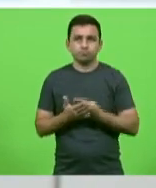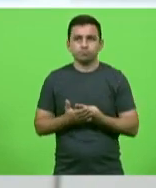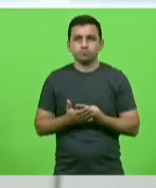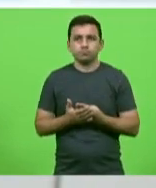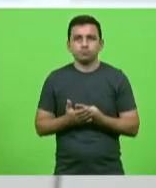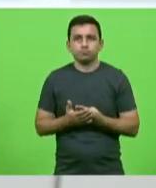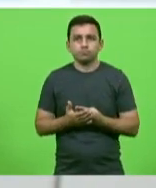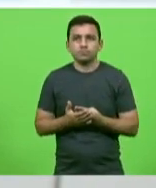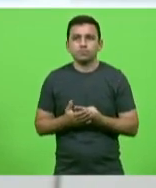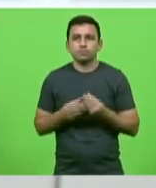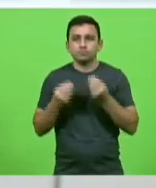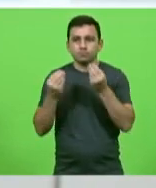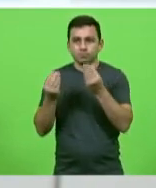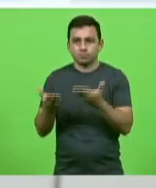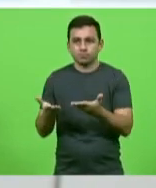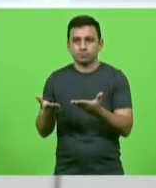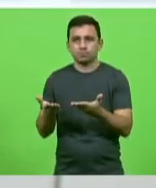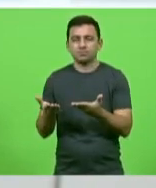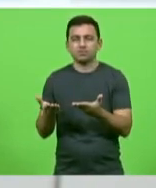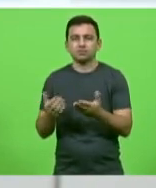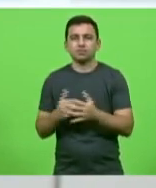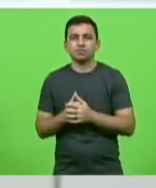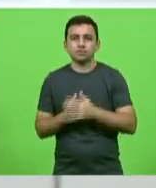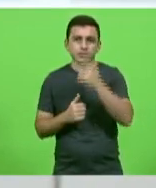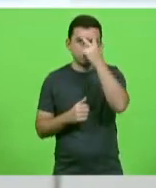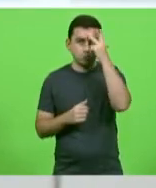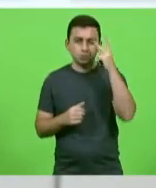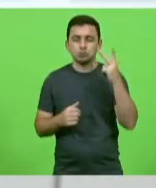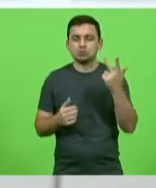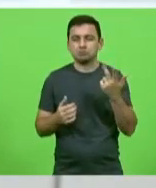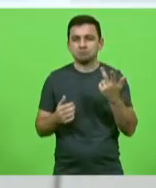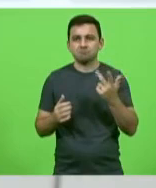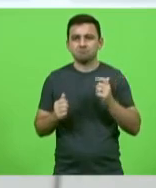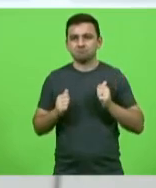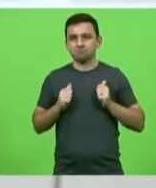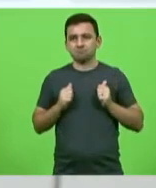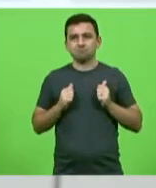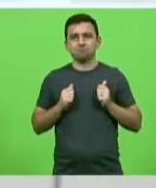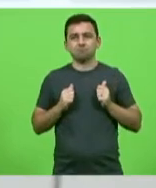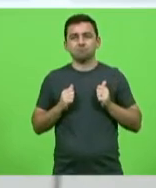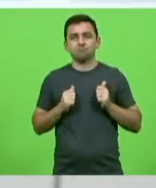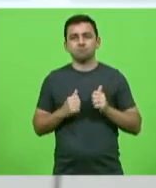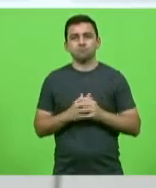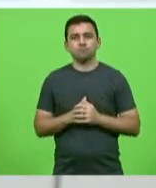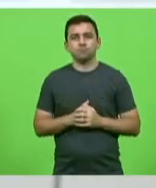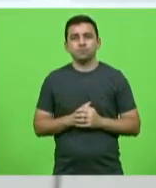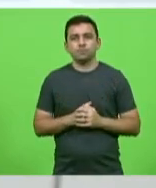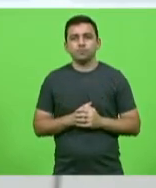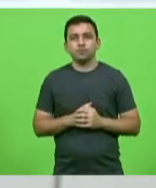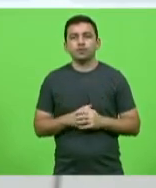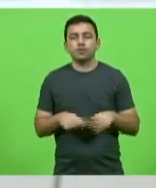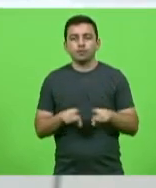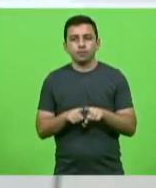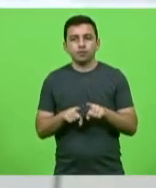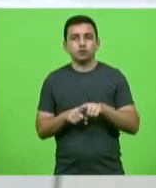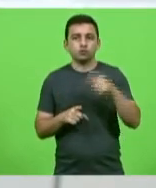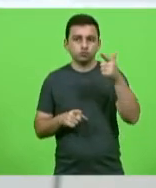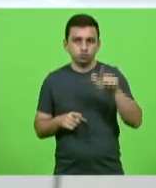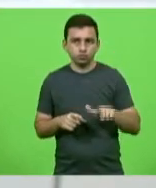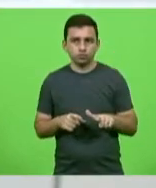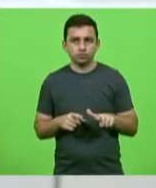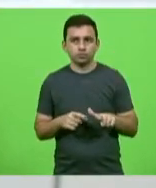depositado em mãos limpas e em calças a Intruder ou dito de outro modo